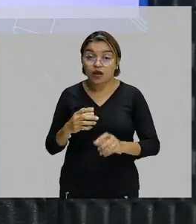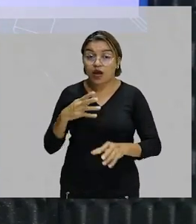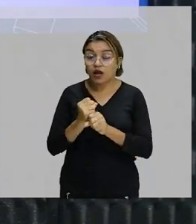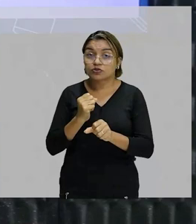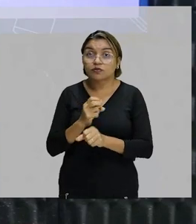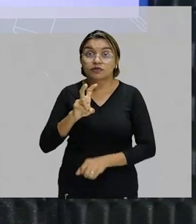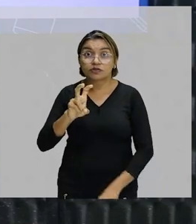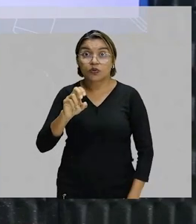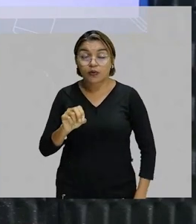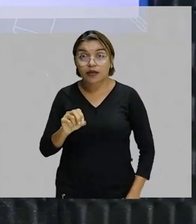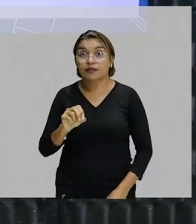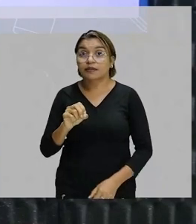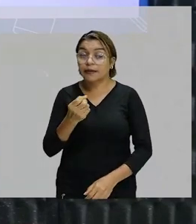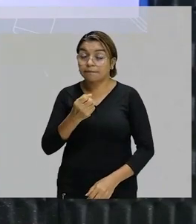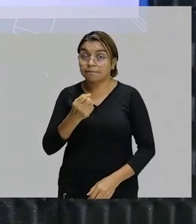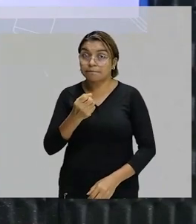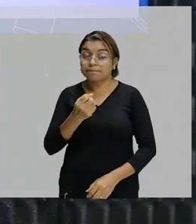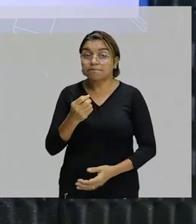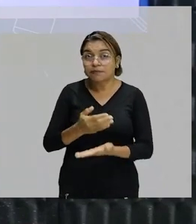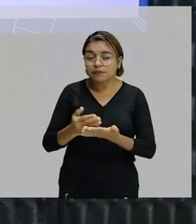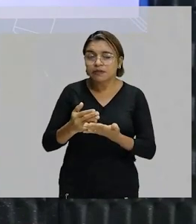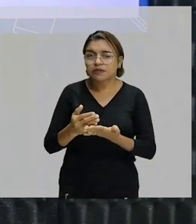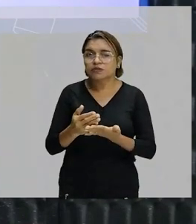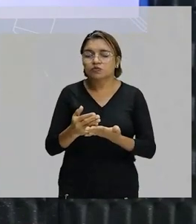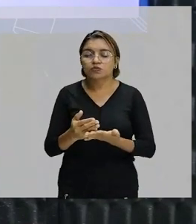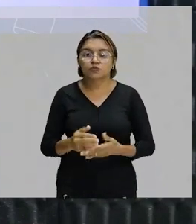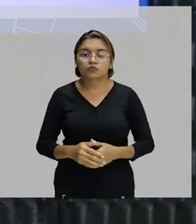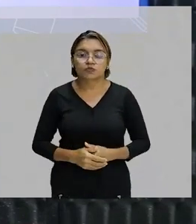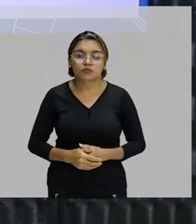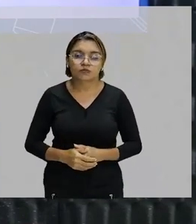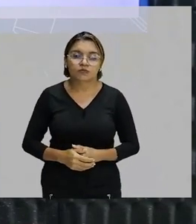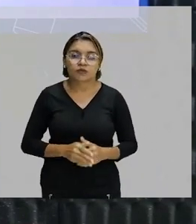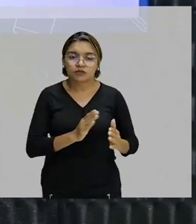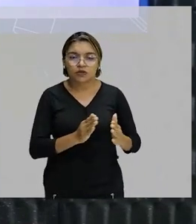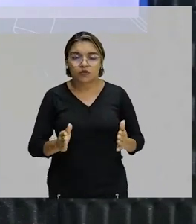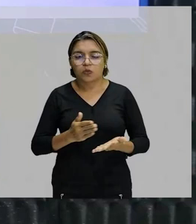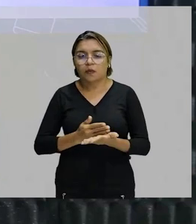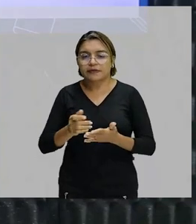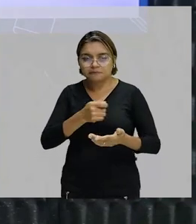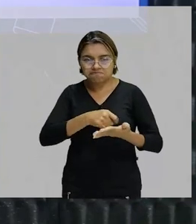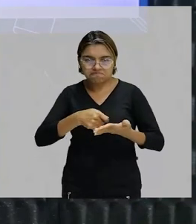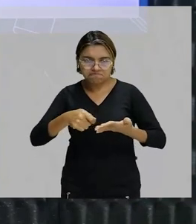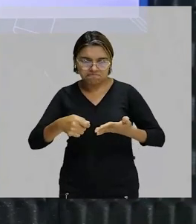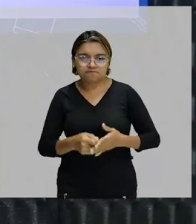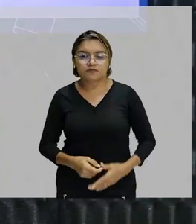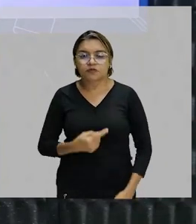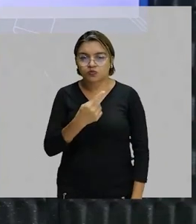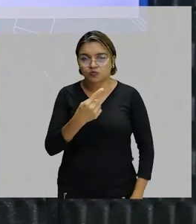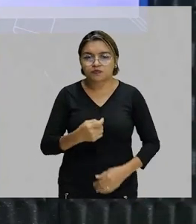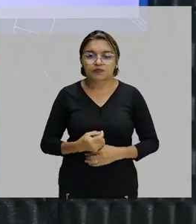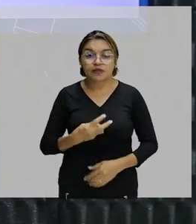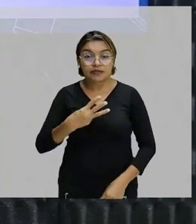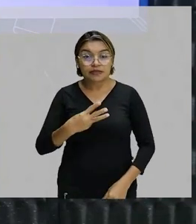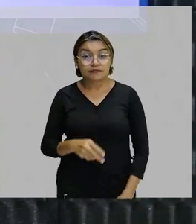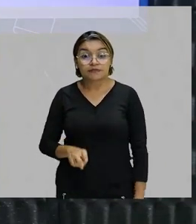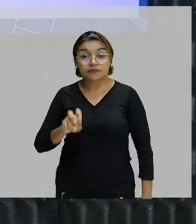50 primeiros termos dessa sequência Ora vamos começar a escrever nessa sequência eu tenho 1